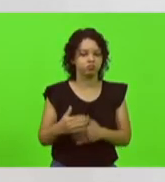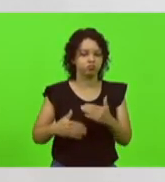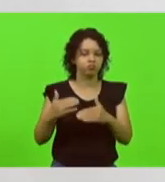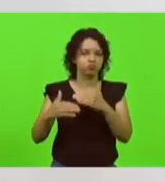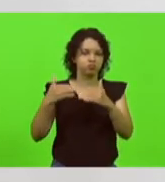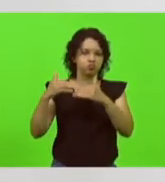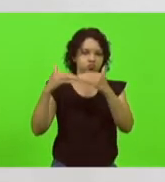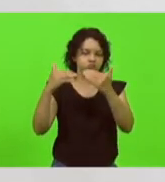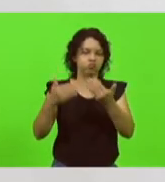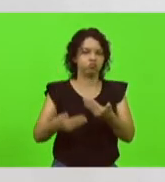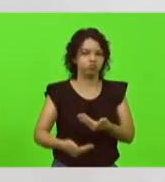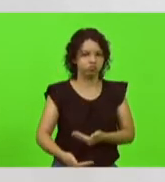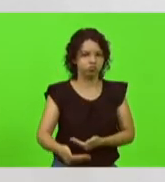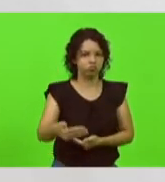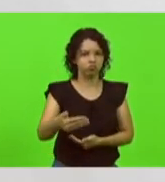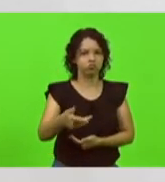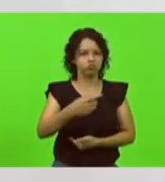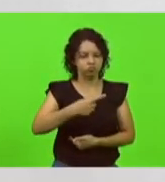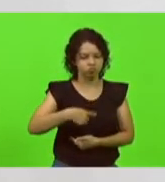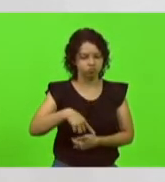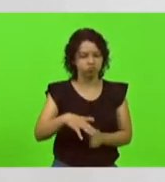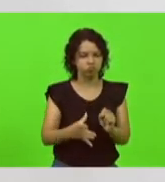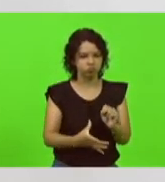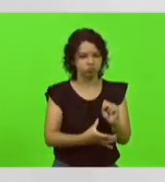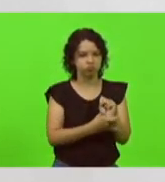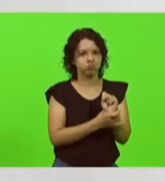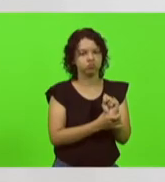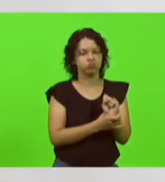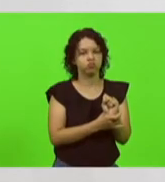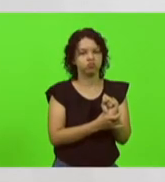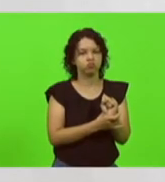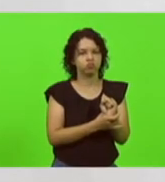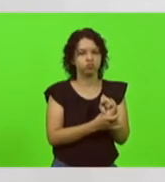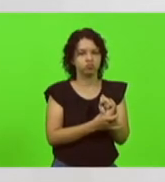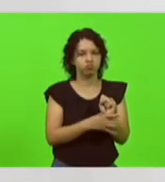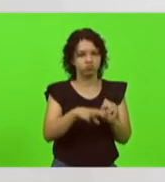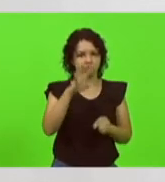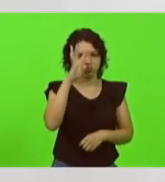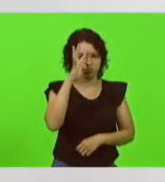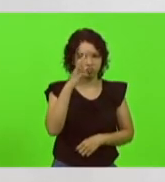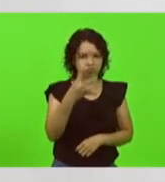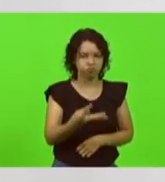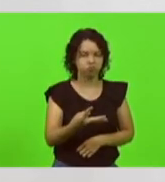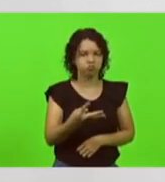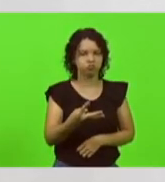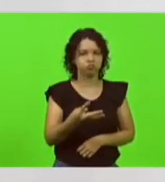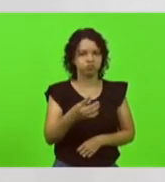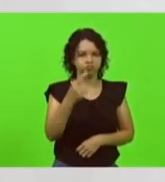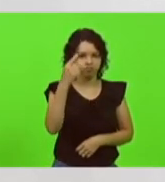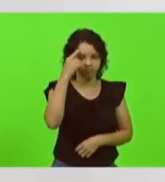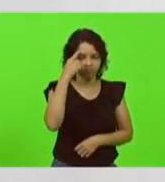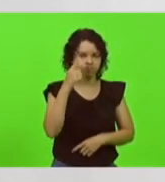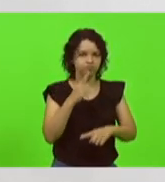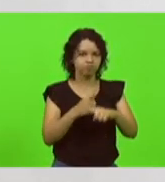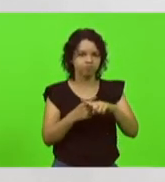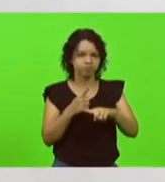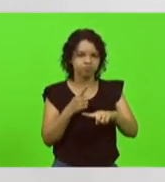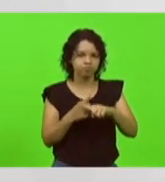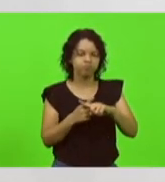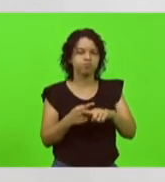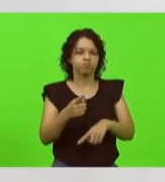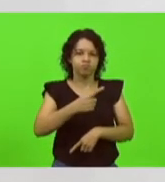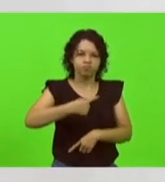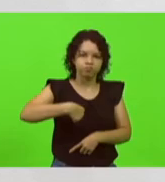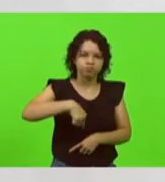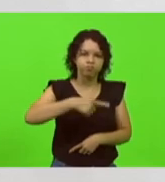E com toda a segurança, com resultados otimistas que poderemos